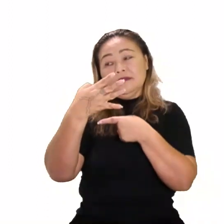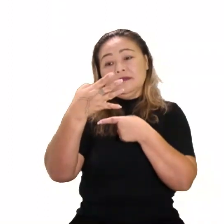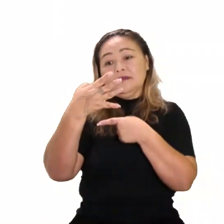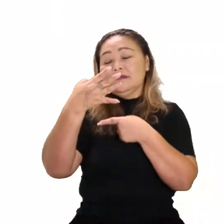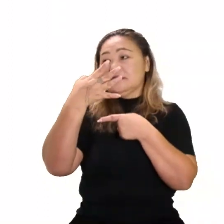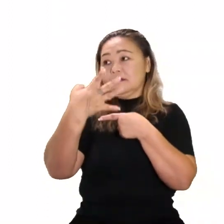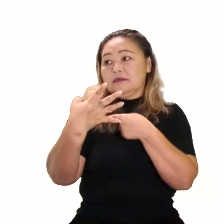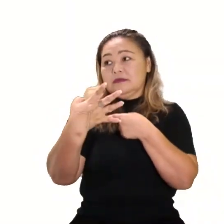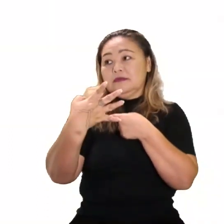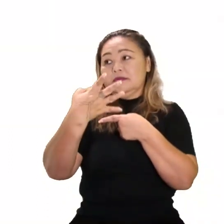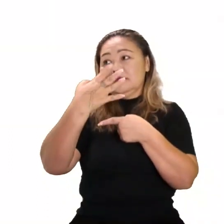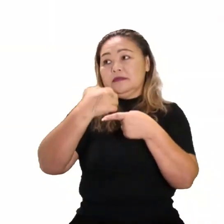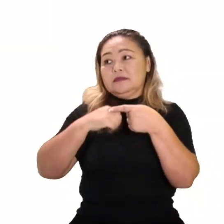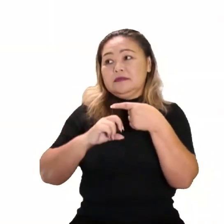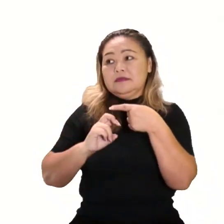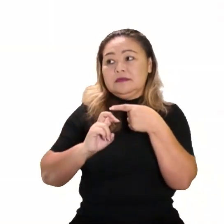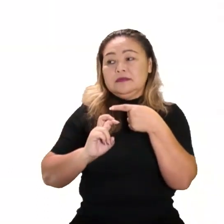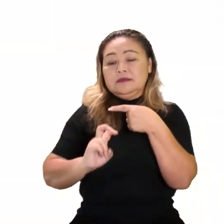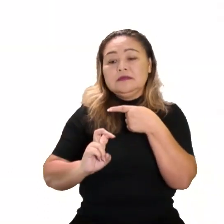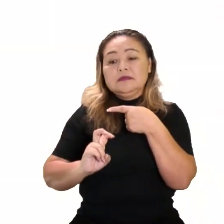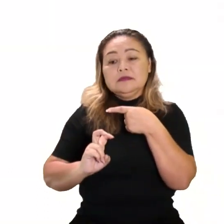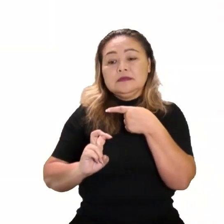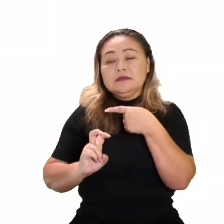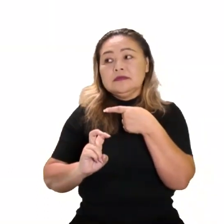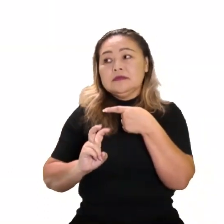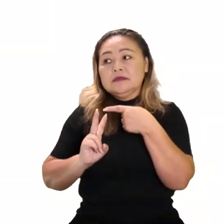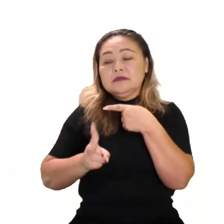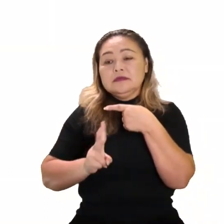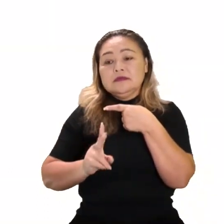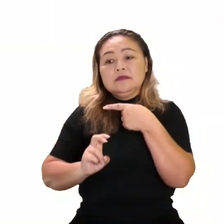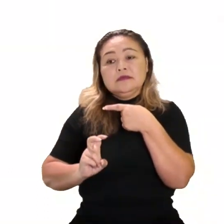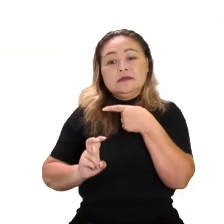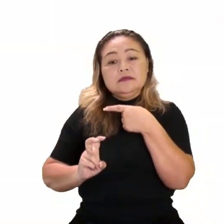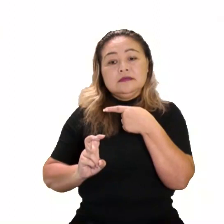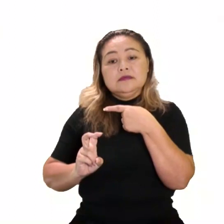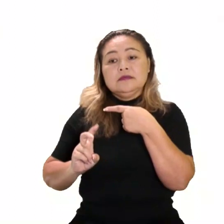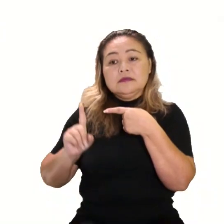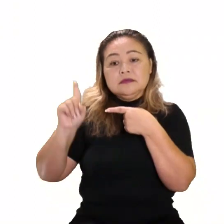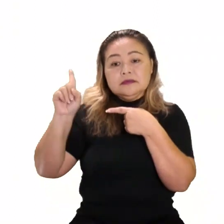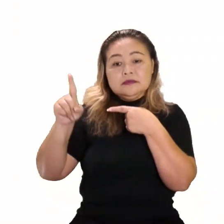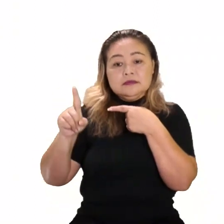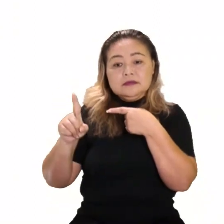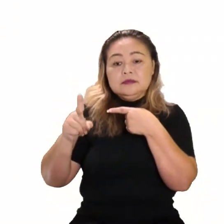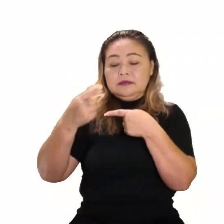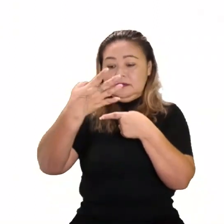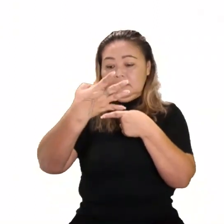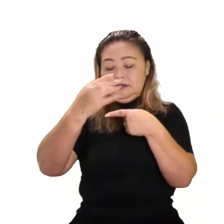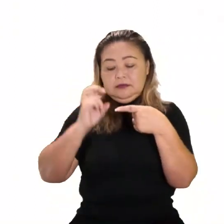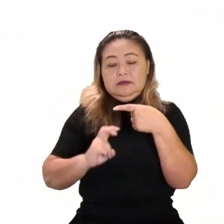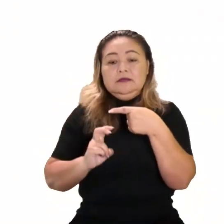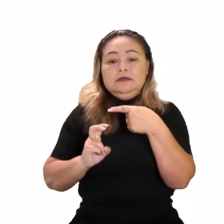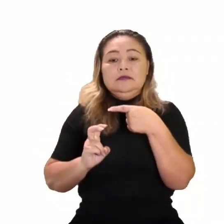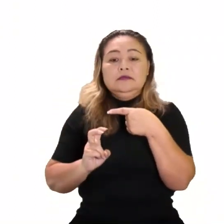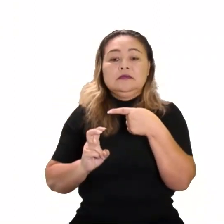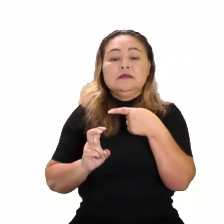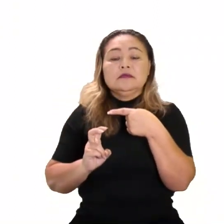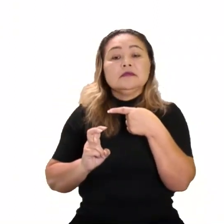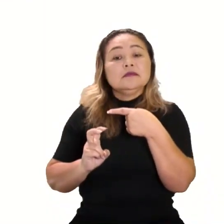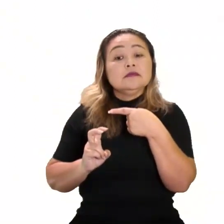5 menos 1. 4. 4. E o denominador permanece. Então, por isso,